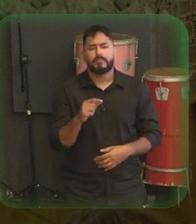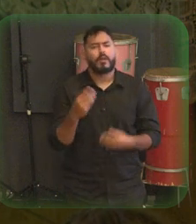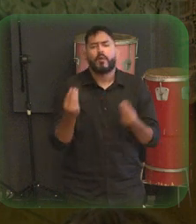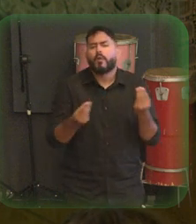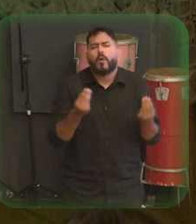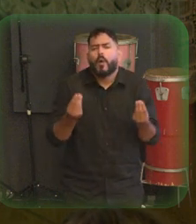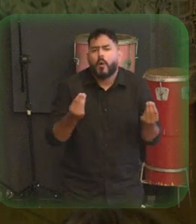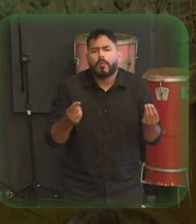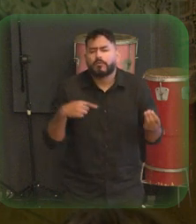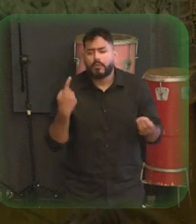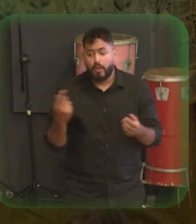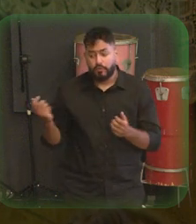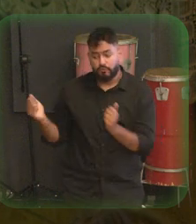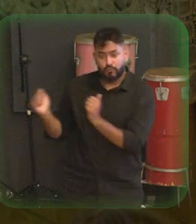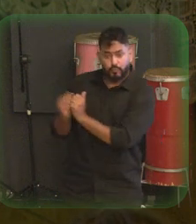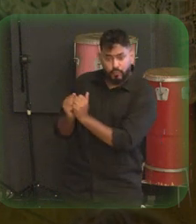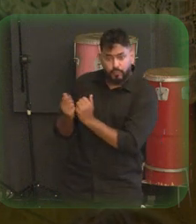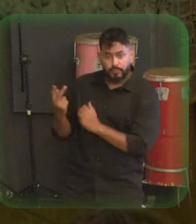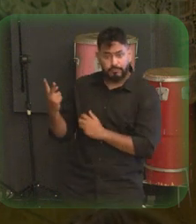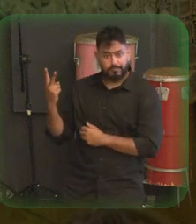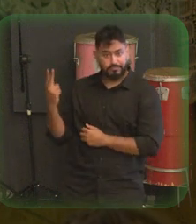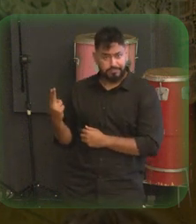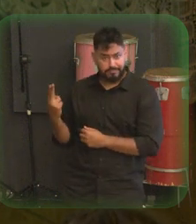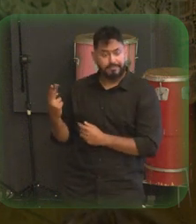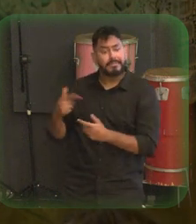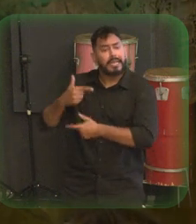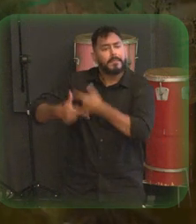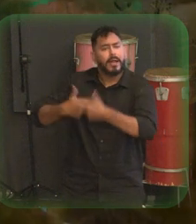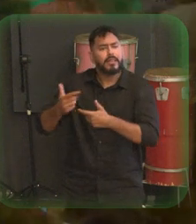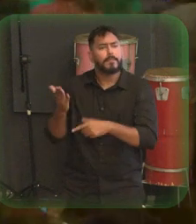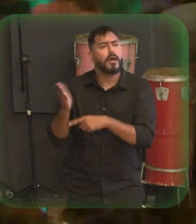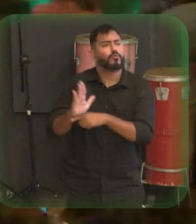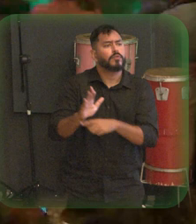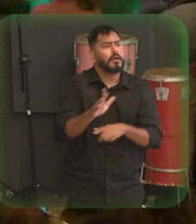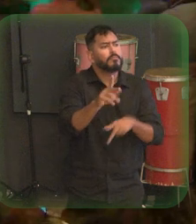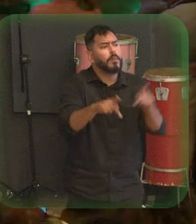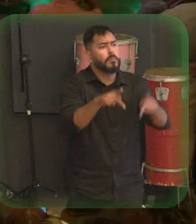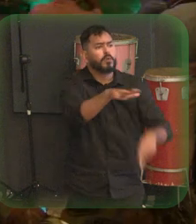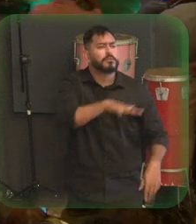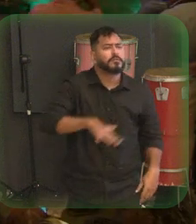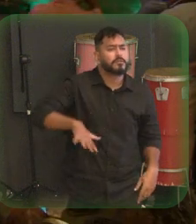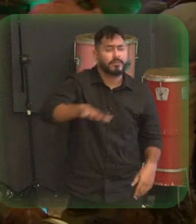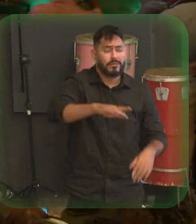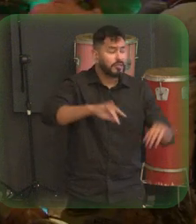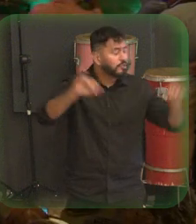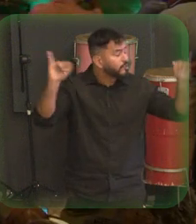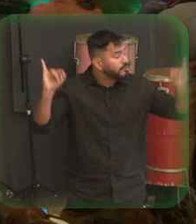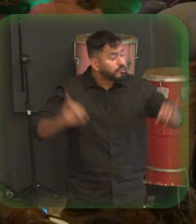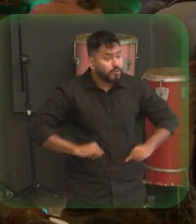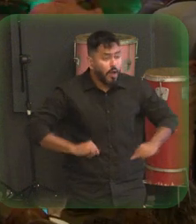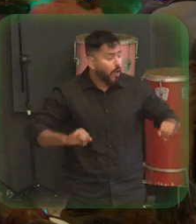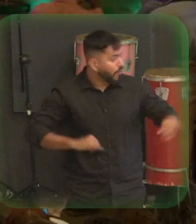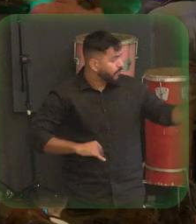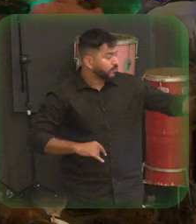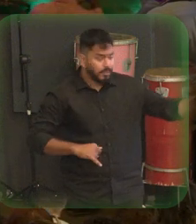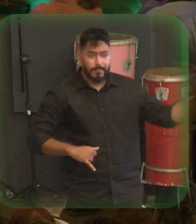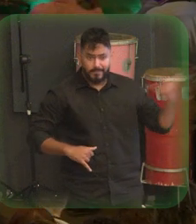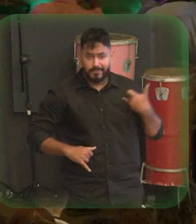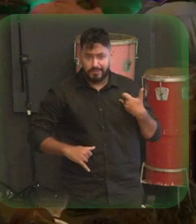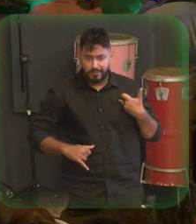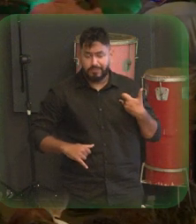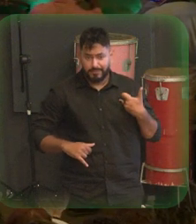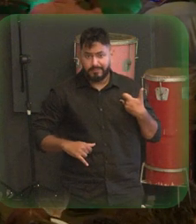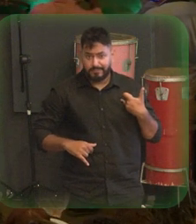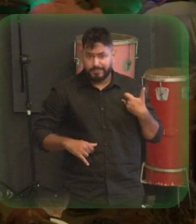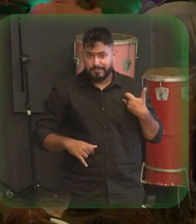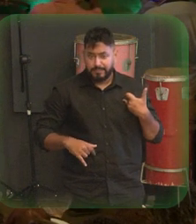podemos trabalhar juntos para ajudar as pessoas que estão sofrendo barbaridades, a senhora disse isso agora,